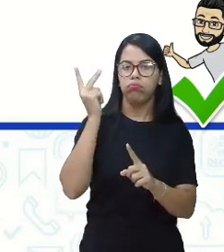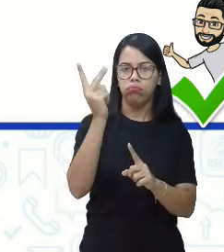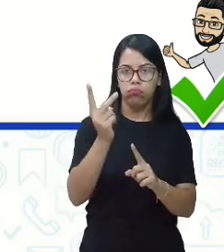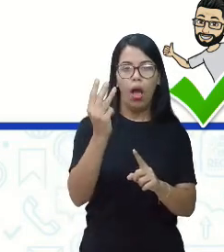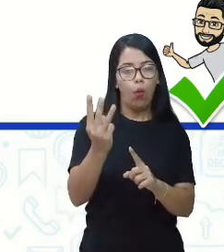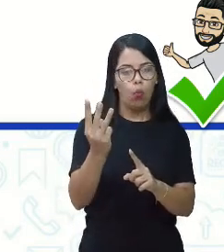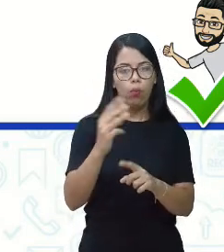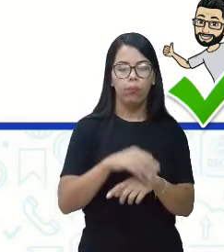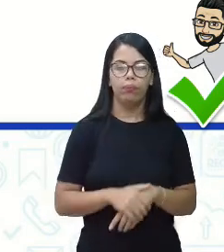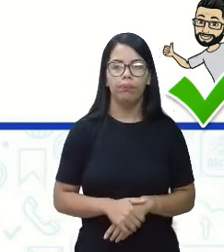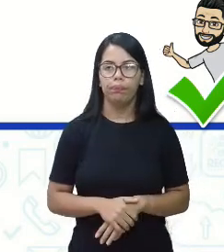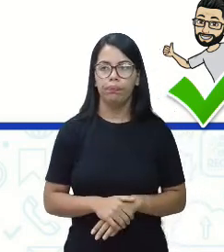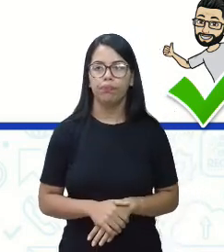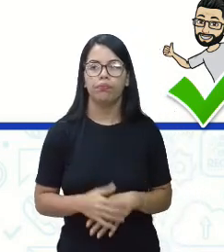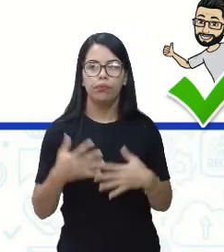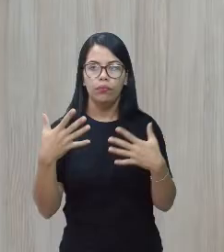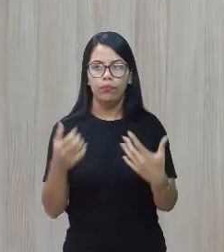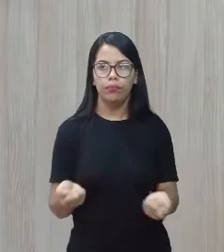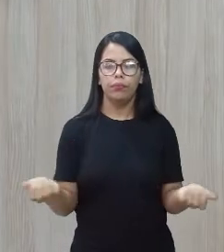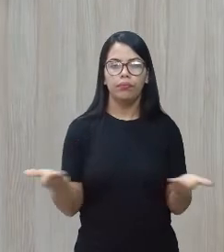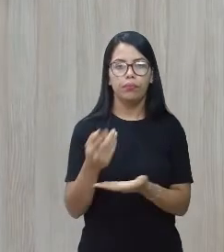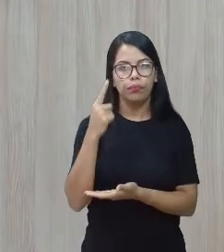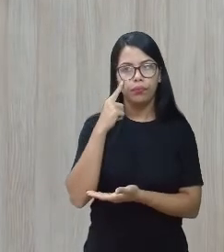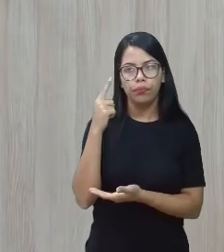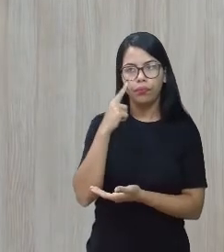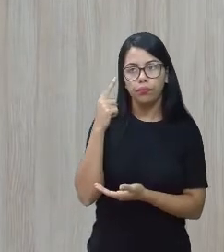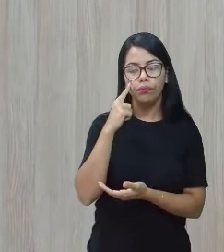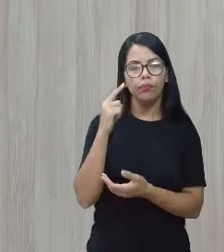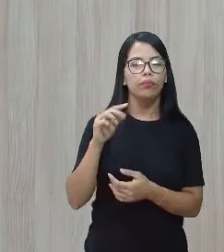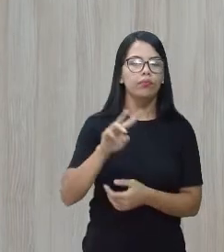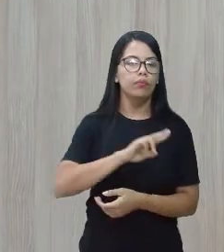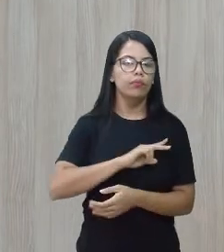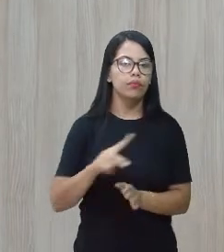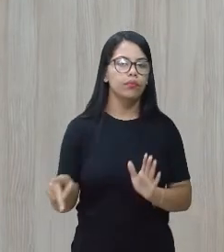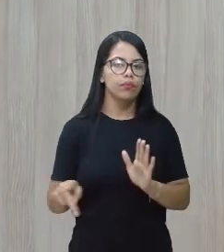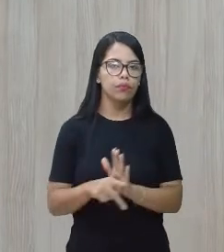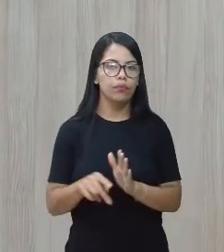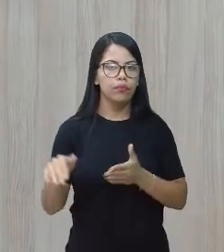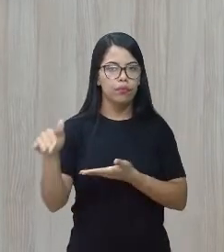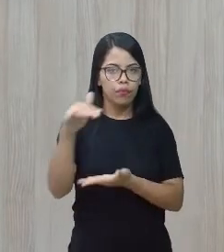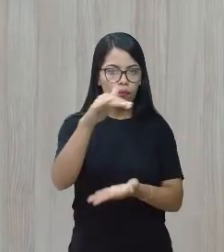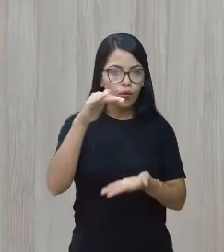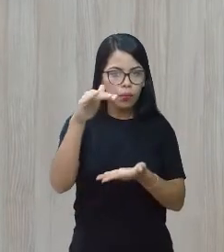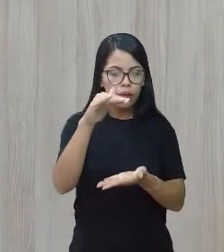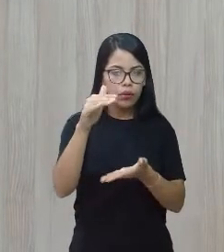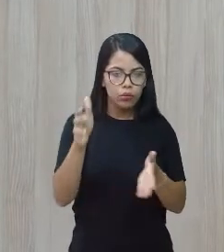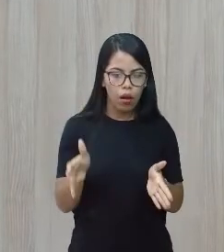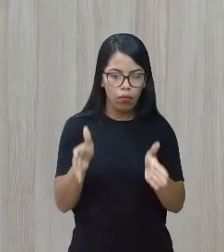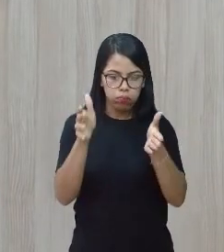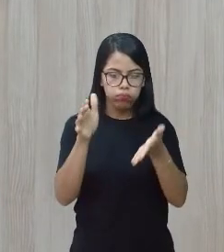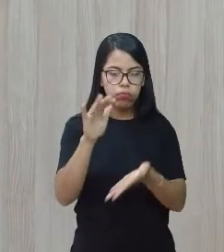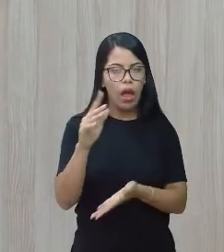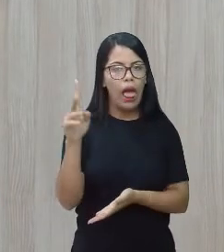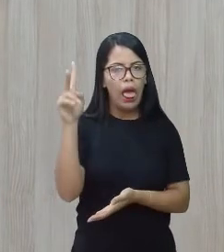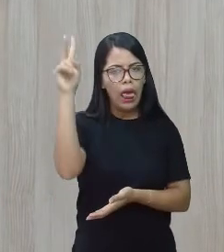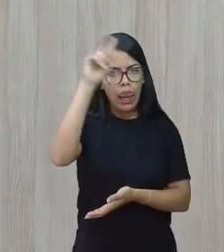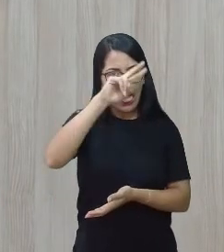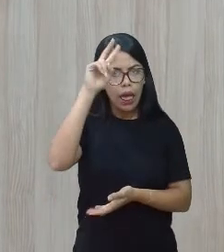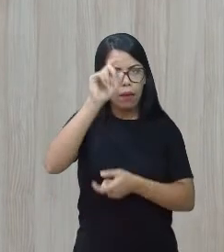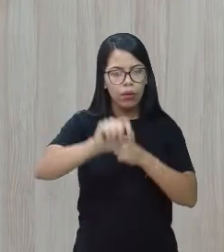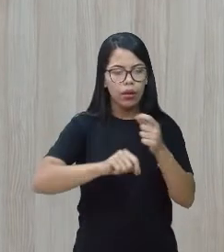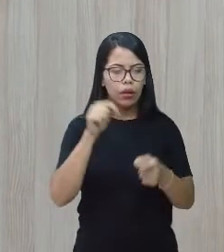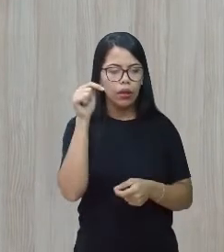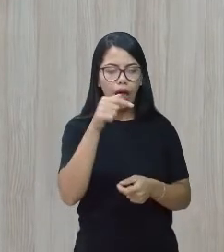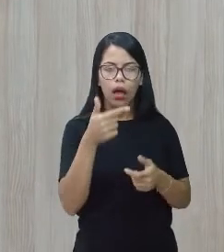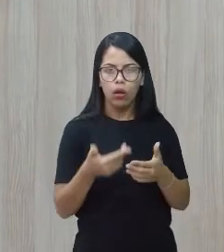vamos agora também para o volume do prisma, certo? Lembra lá, no volume do bloco